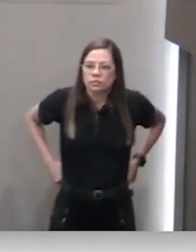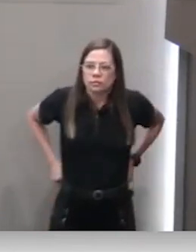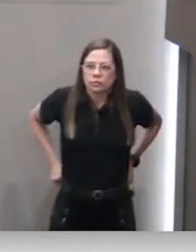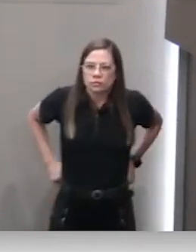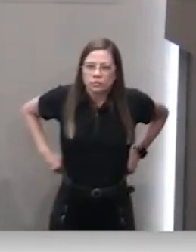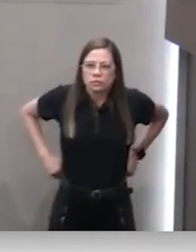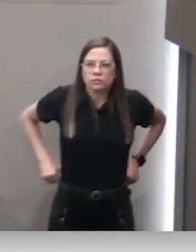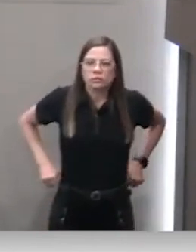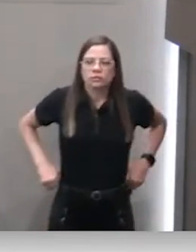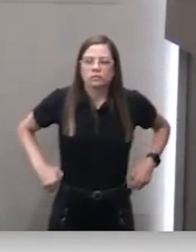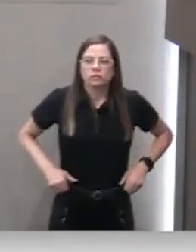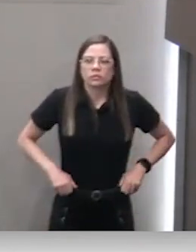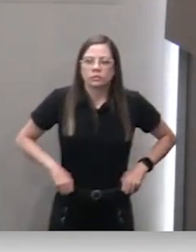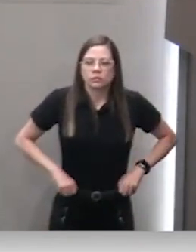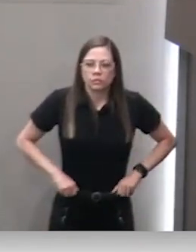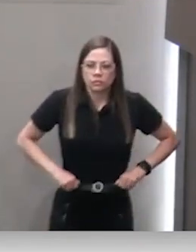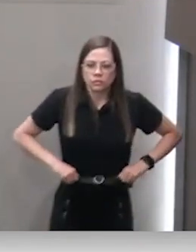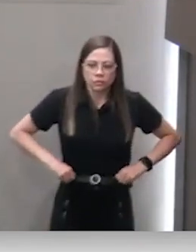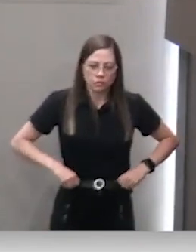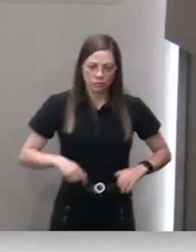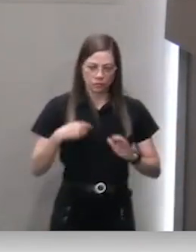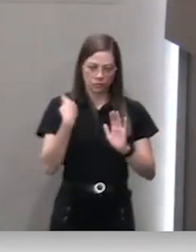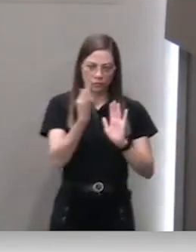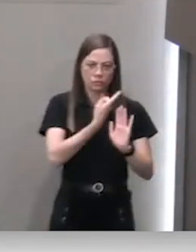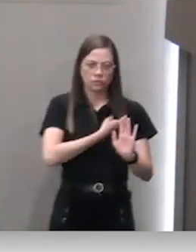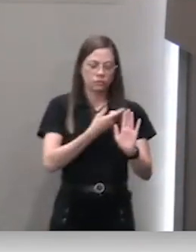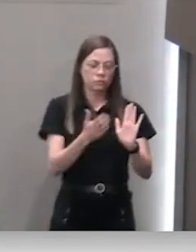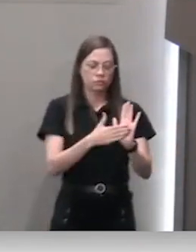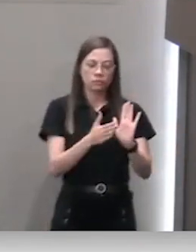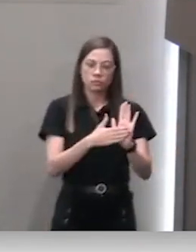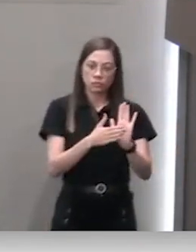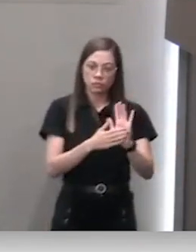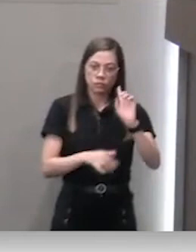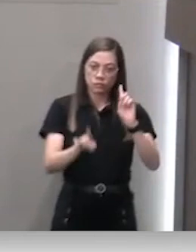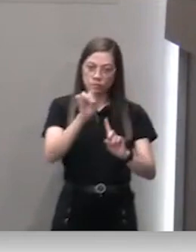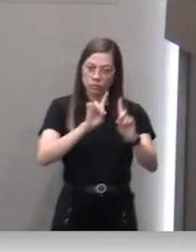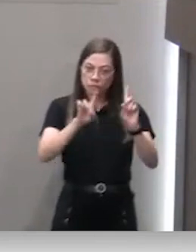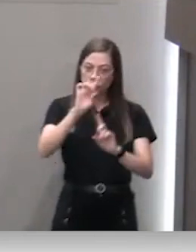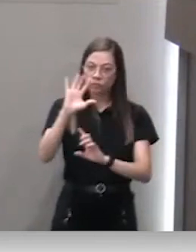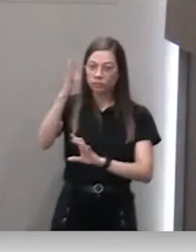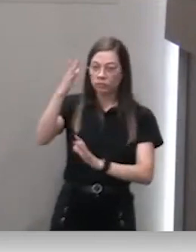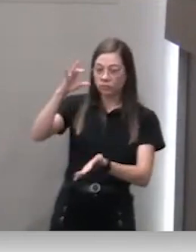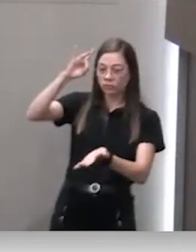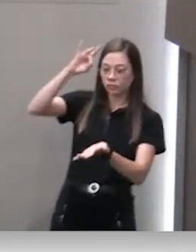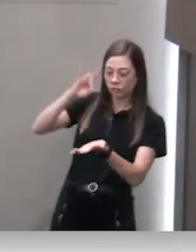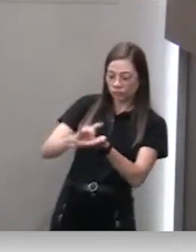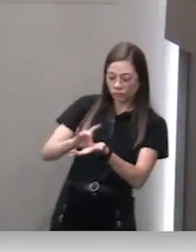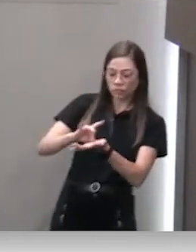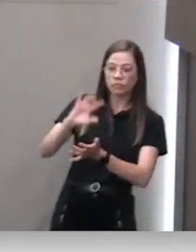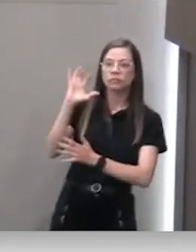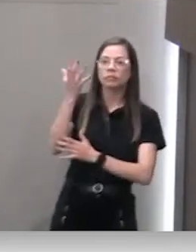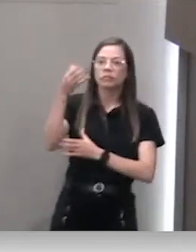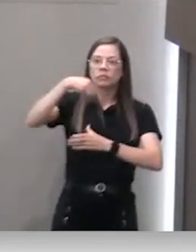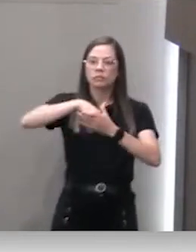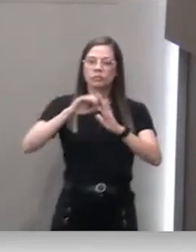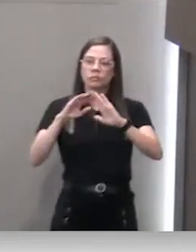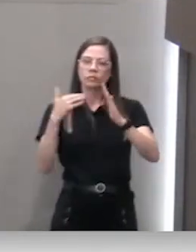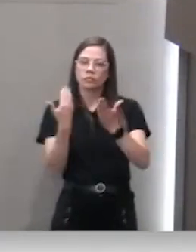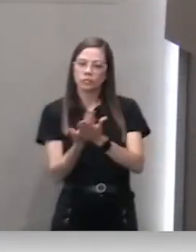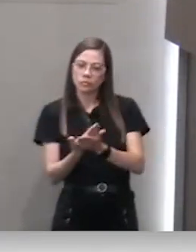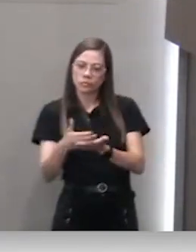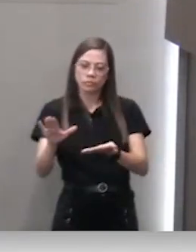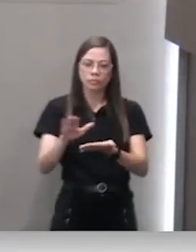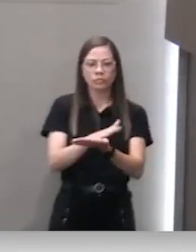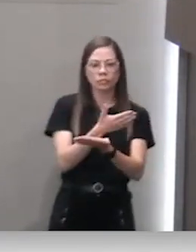Nós propusemos o projeto a partir de casos concretos que acontecem nas escolas e que, por